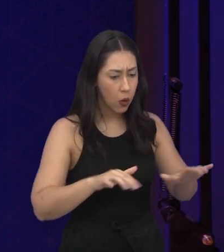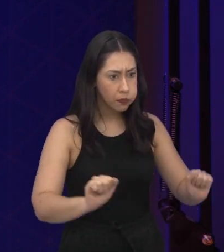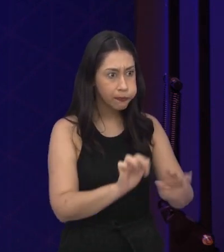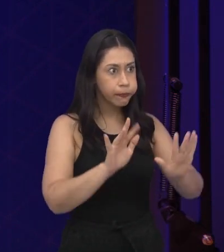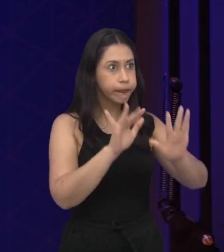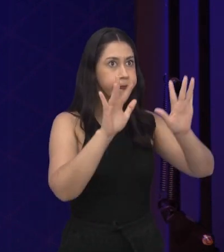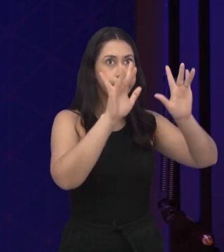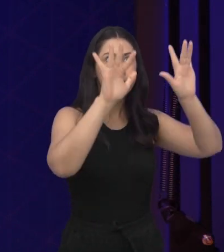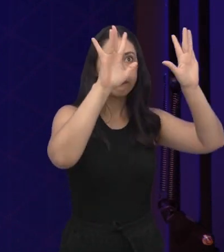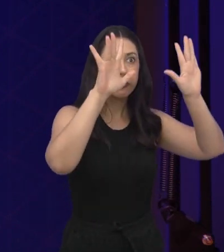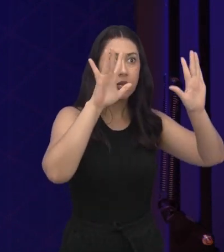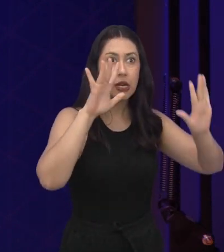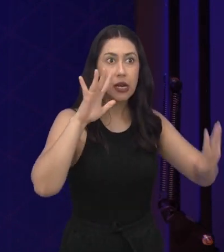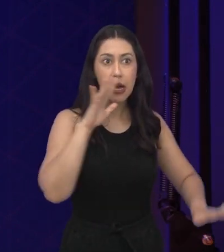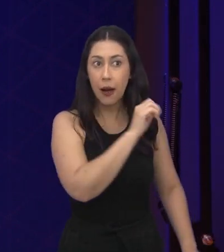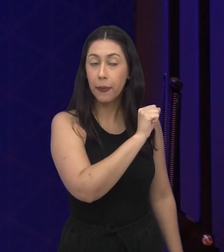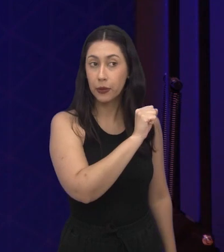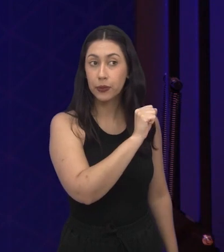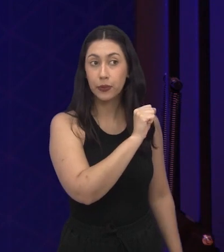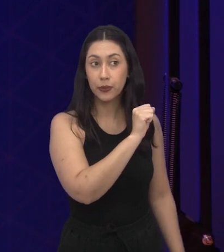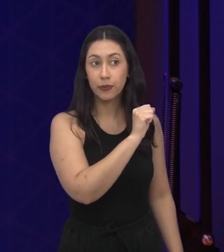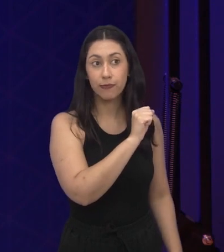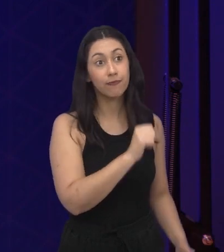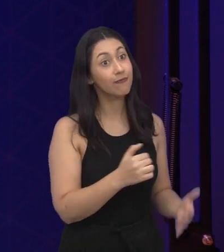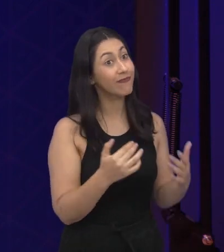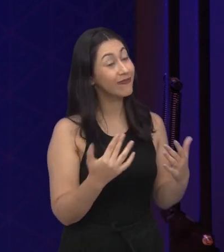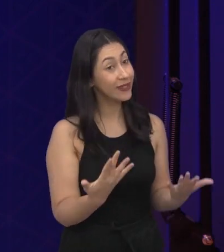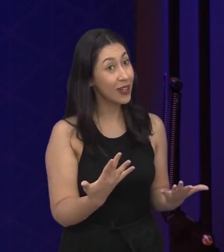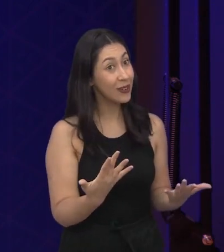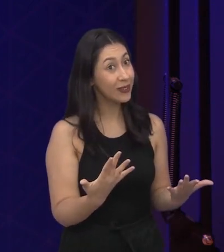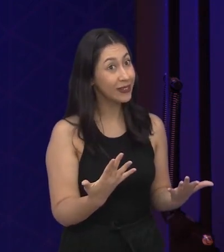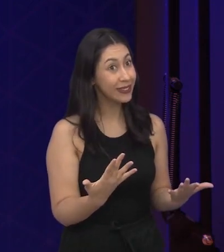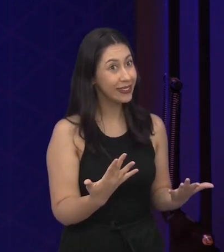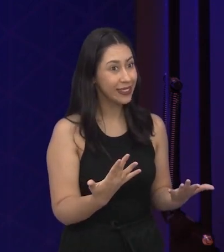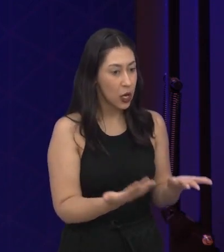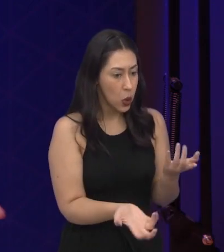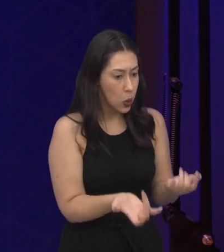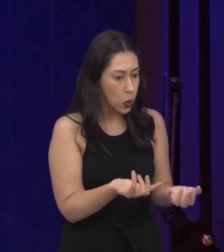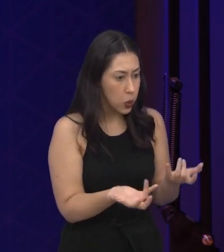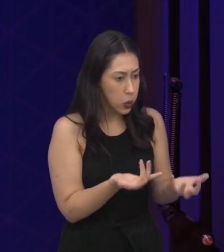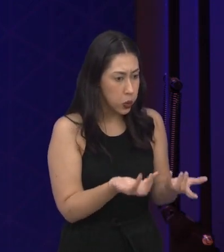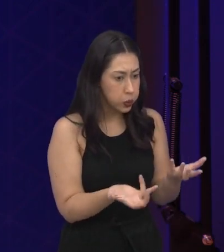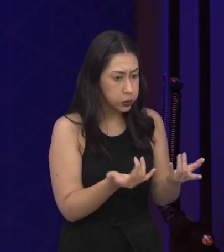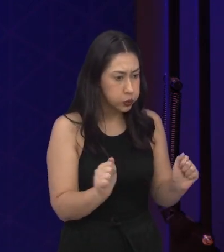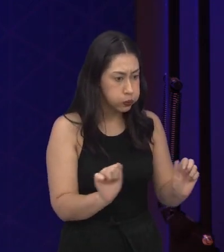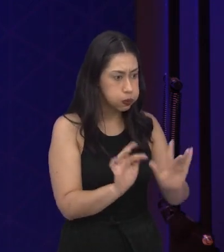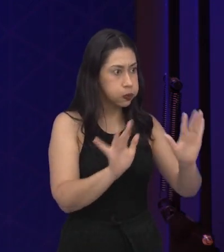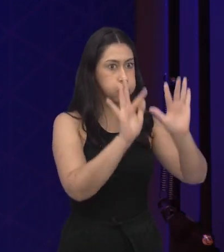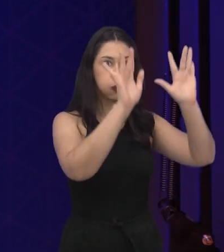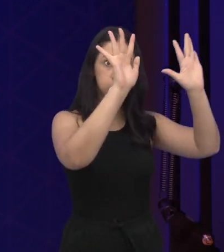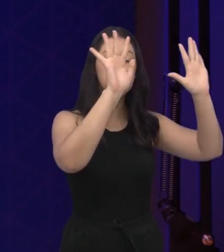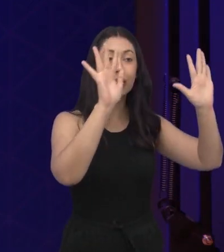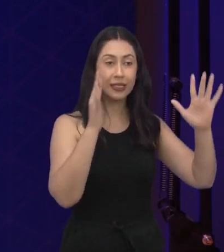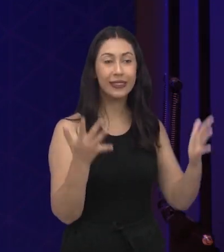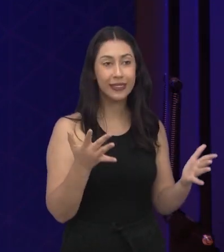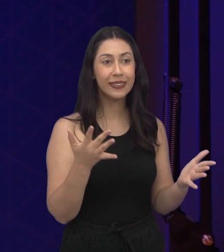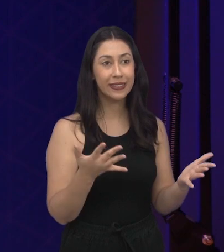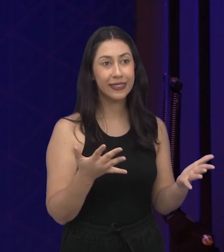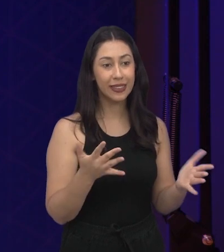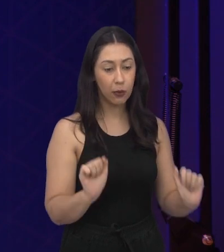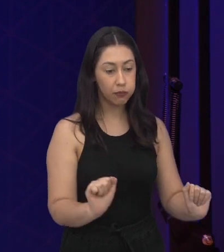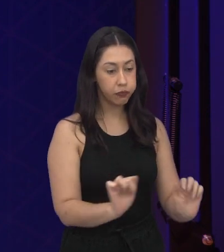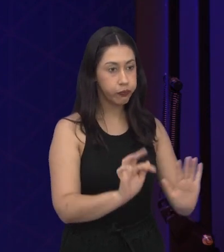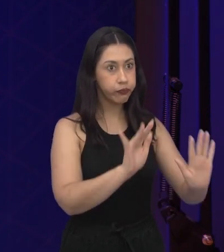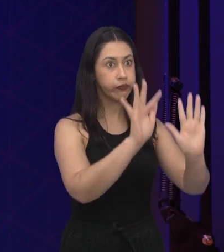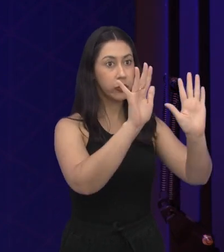o estado gasoso, mas de forma muito rápida. Então, quando a gente ferve alguma coisa, a gente tem um processo